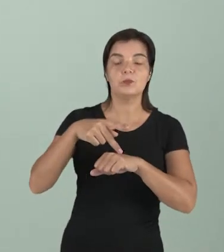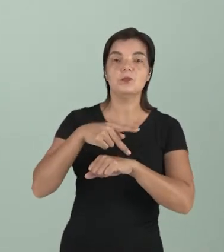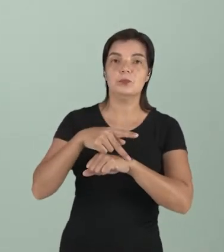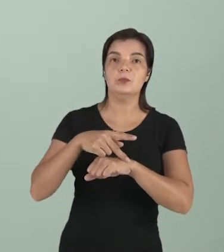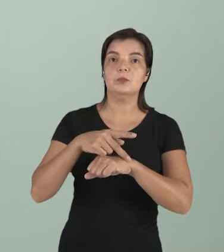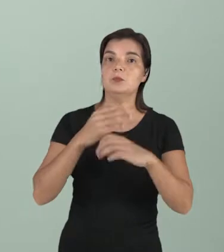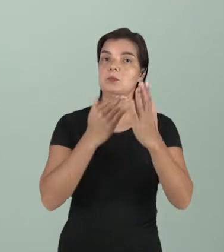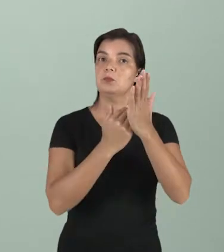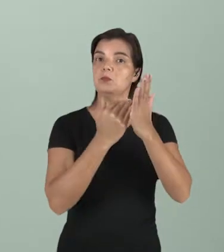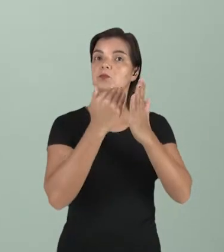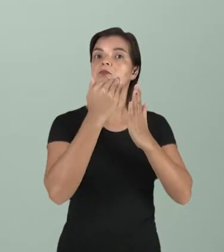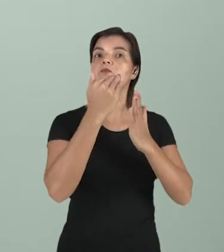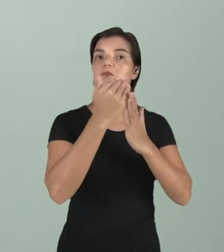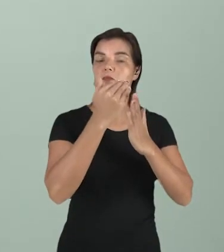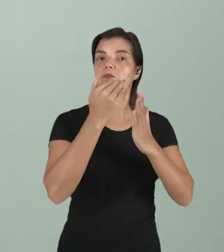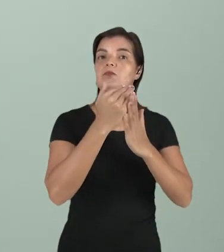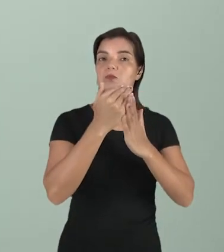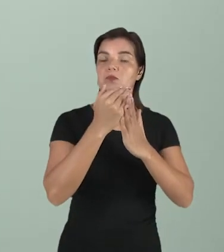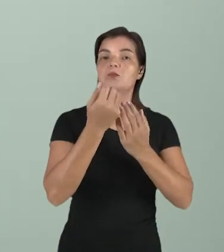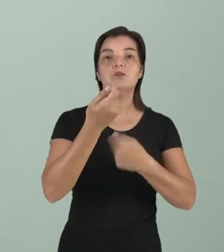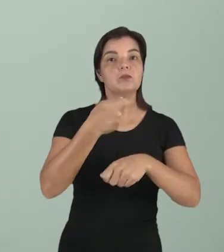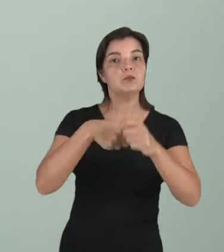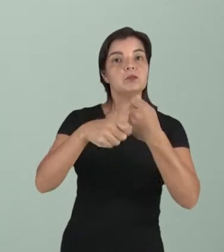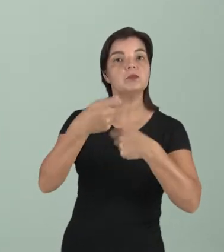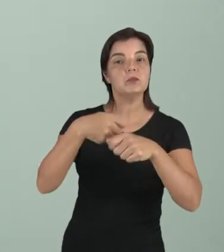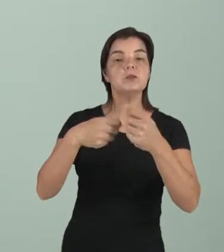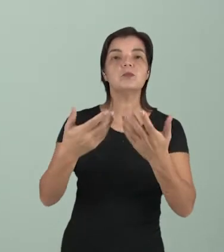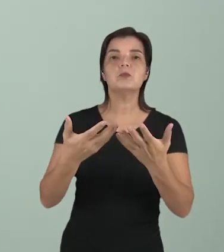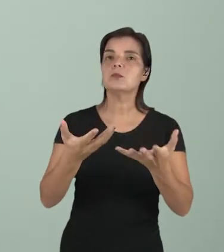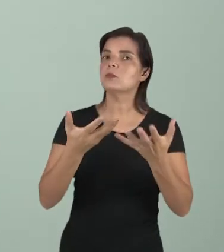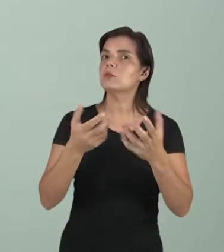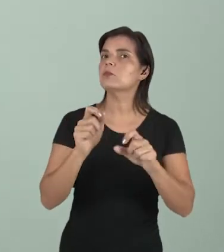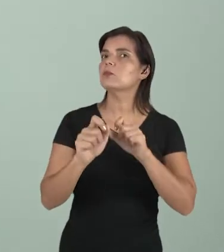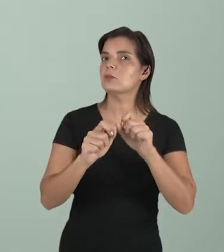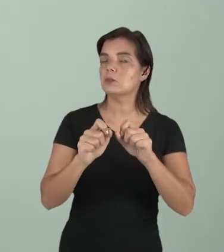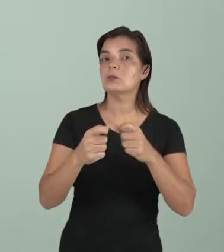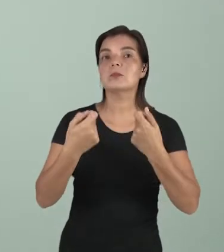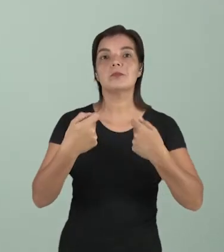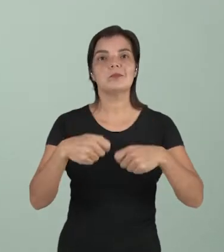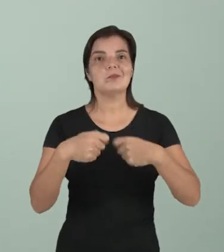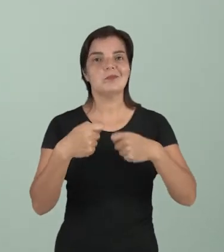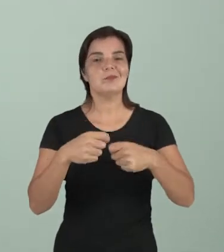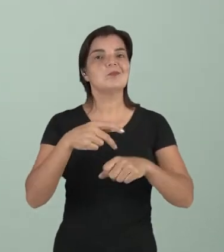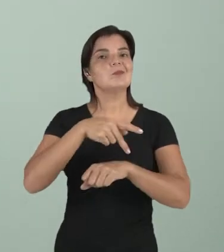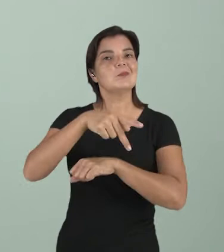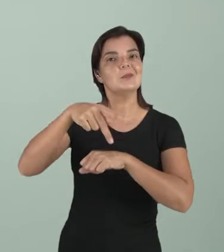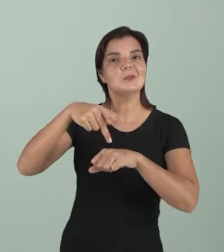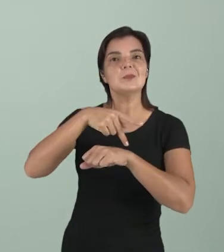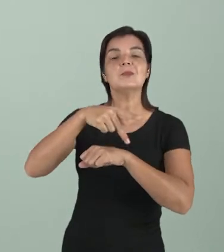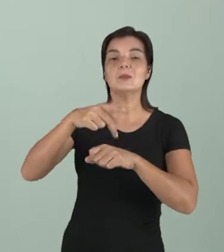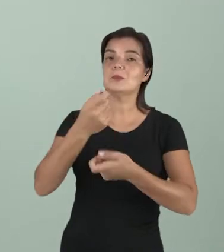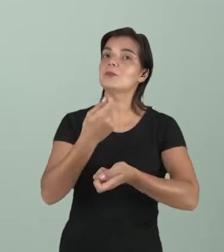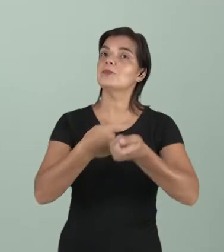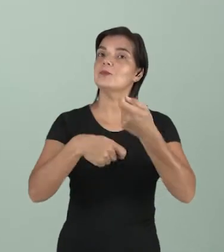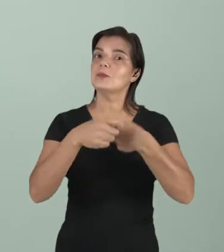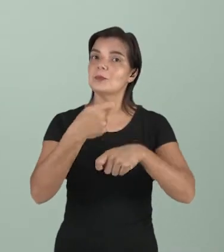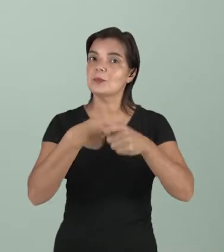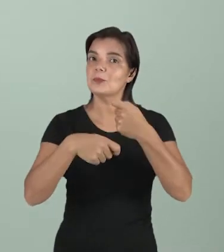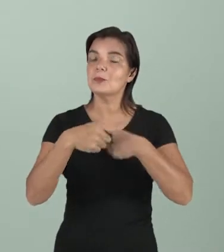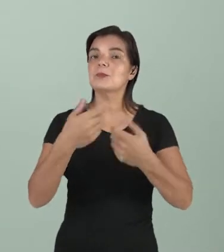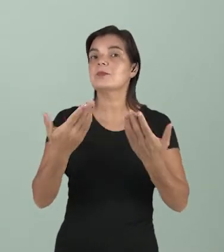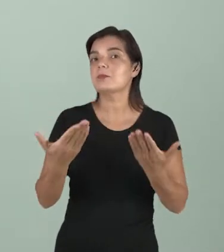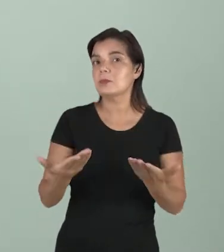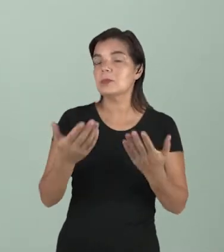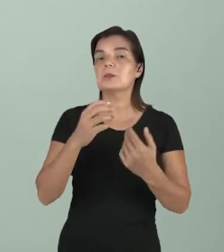chega, ao nível de superpotência, a gente, querendo ou não, vai depender desse país economicamente.